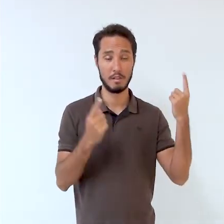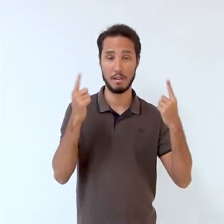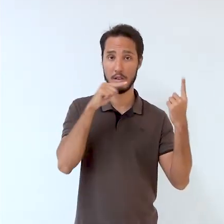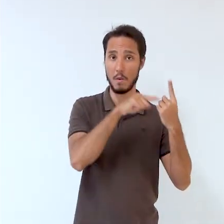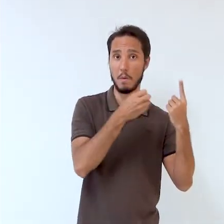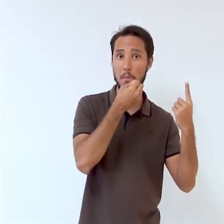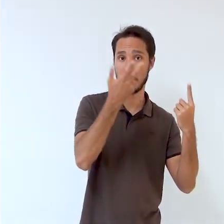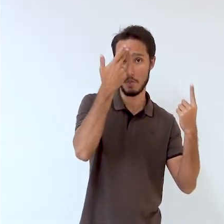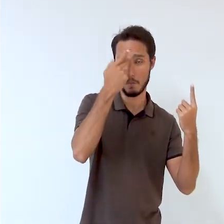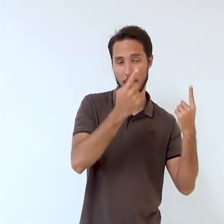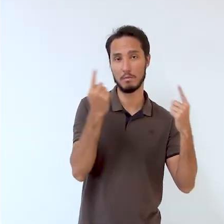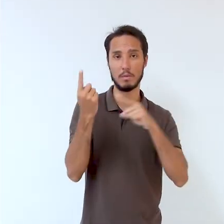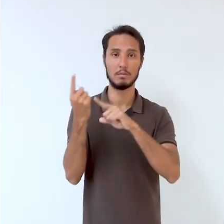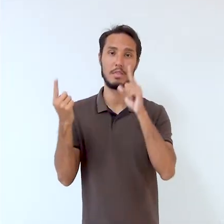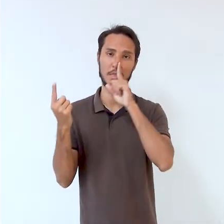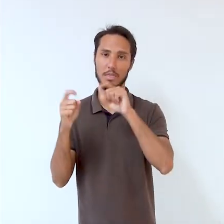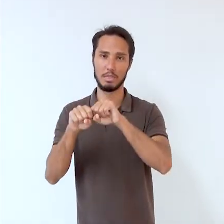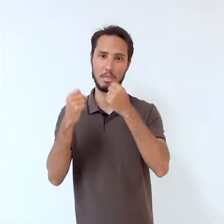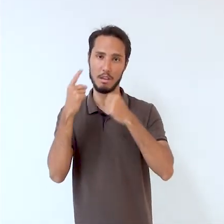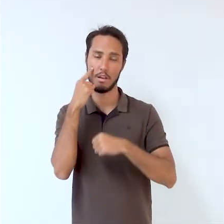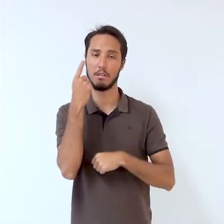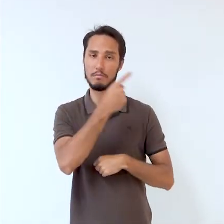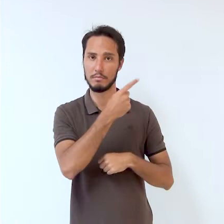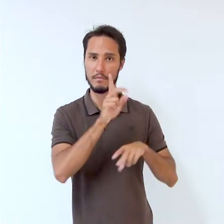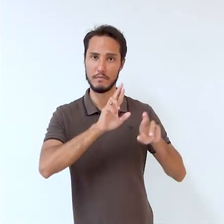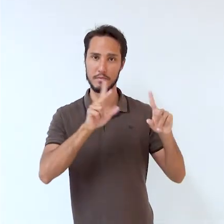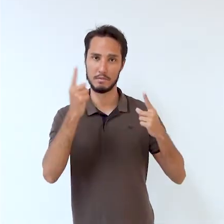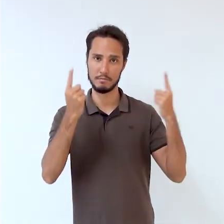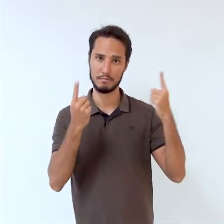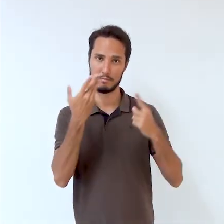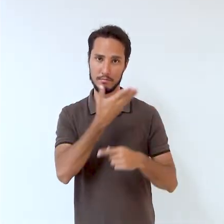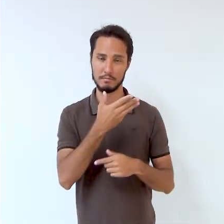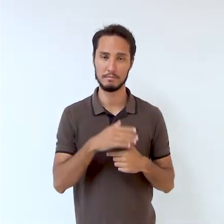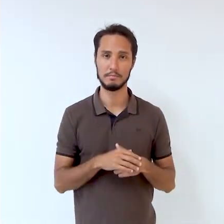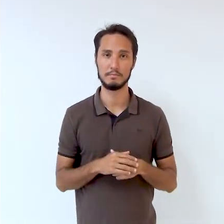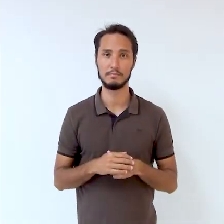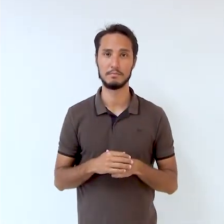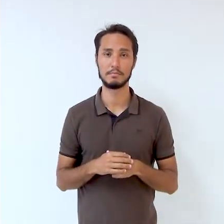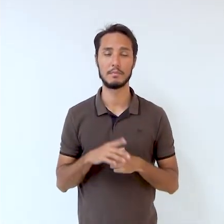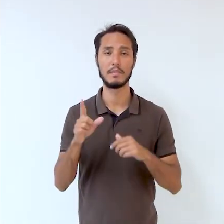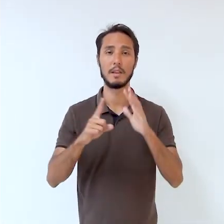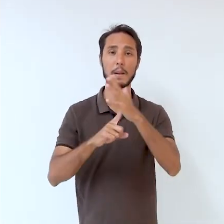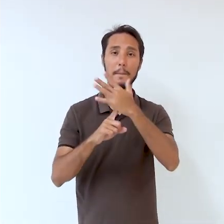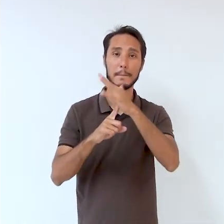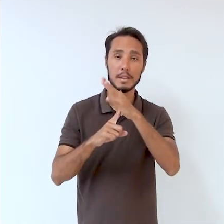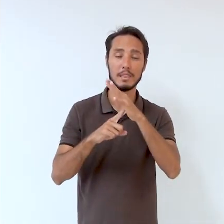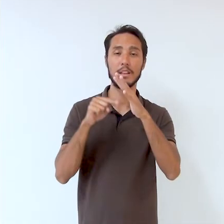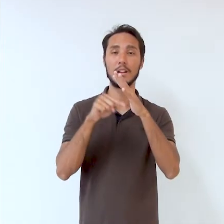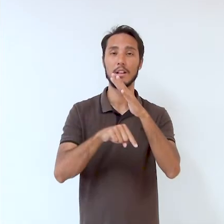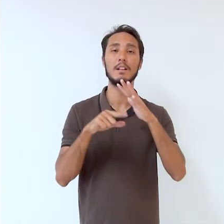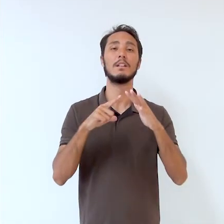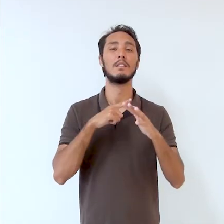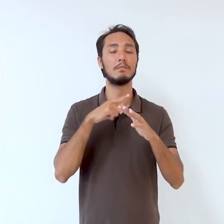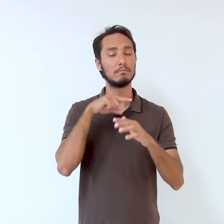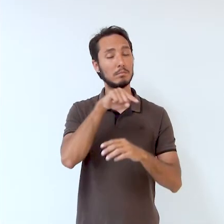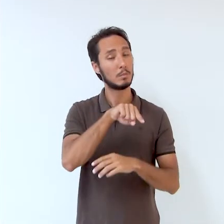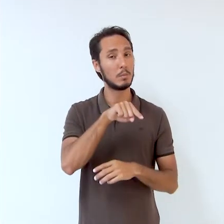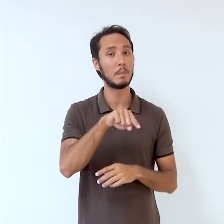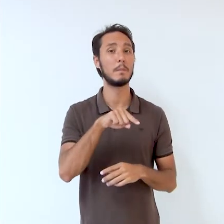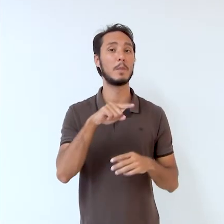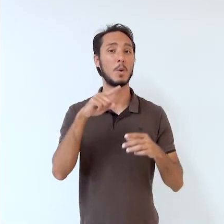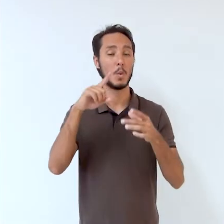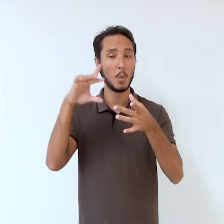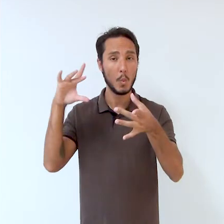entre um capacitor em estado normal e um capacitor danificado. A bateria, ela